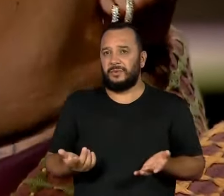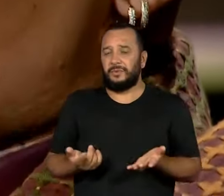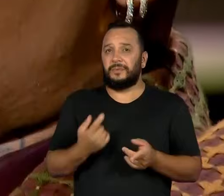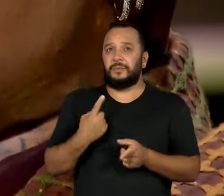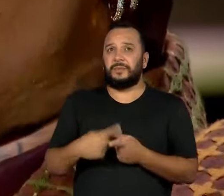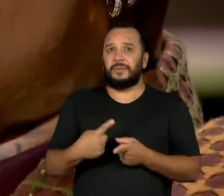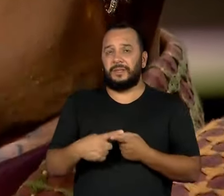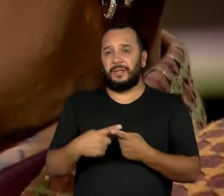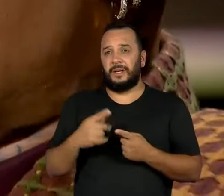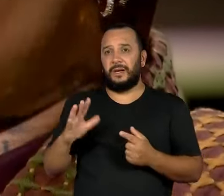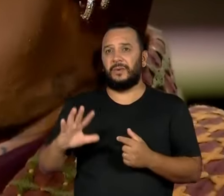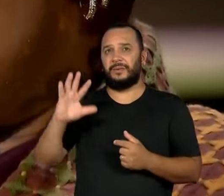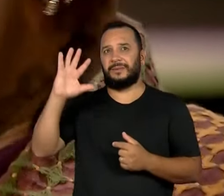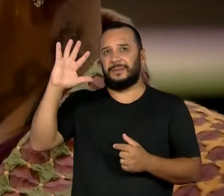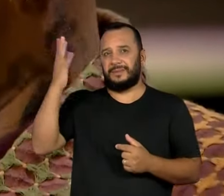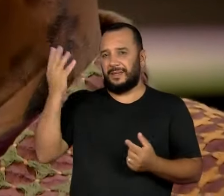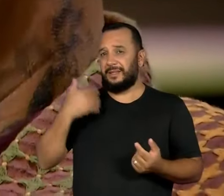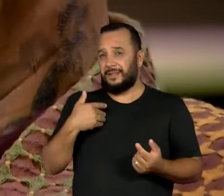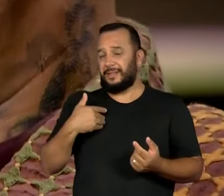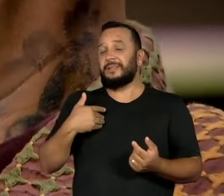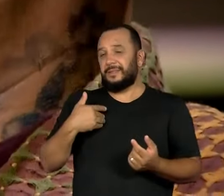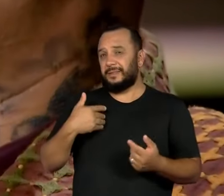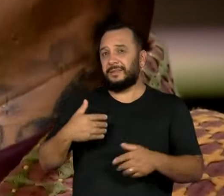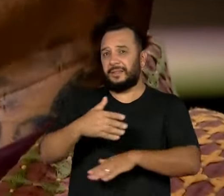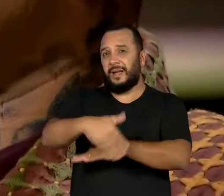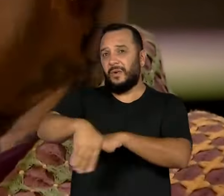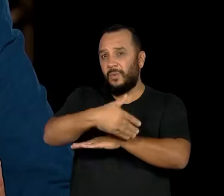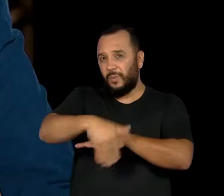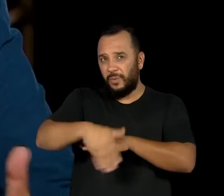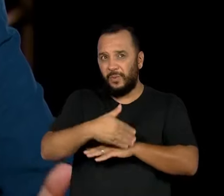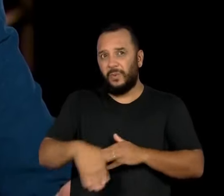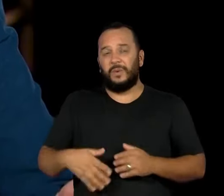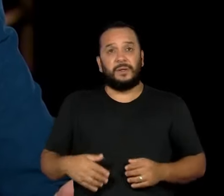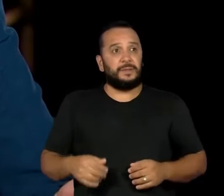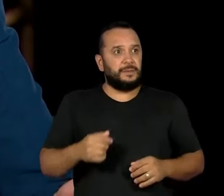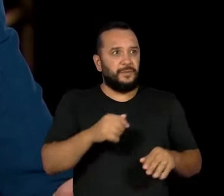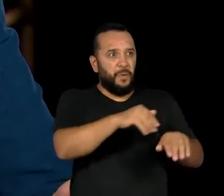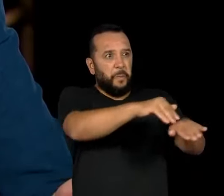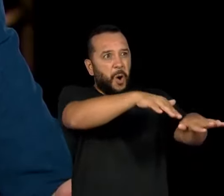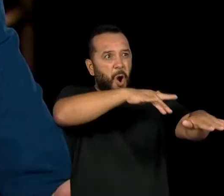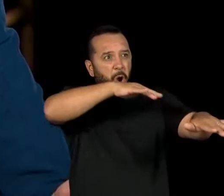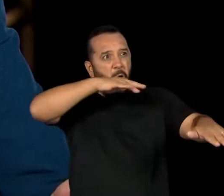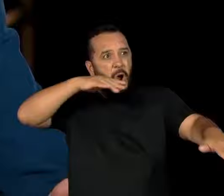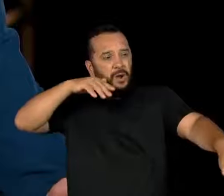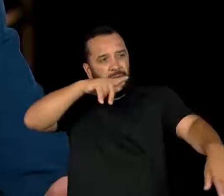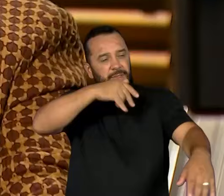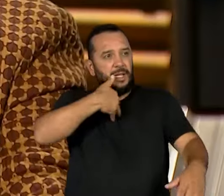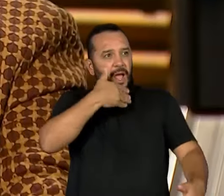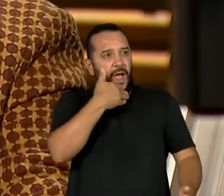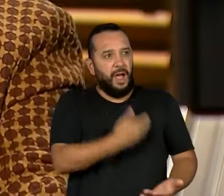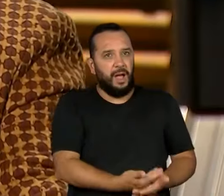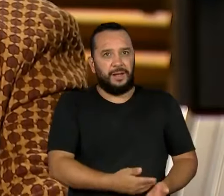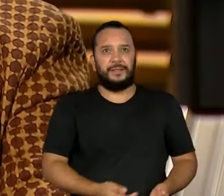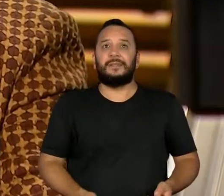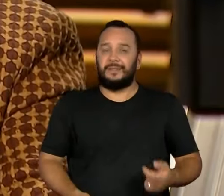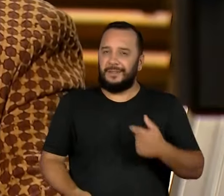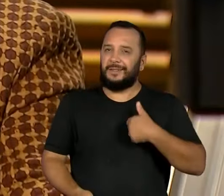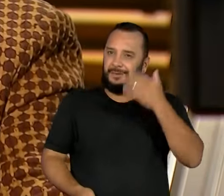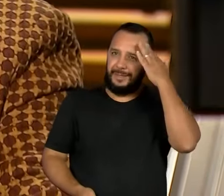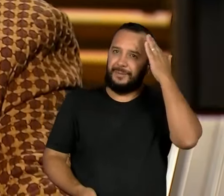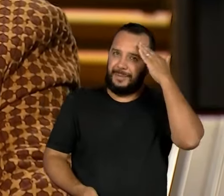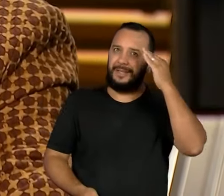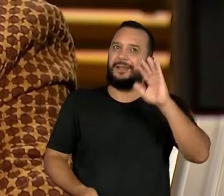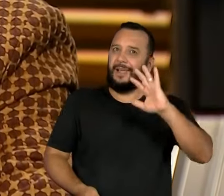muitos imprevistos fazer coisas na rua para um montão Muito grande né você esperava aquilo quando você cara eu esperava o